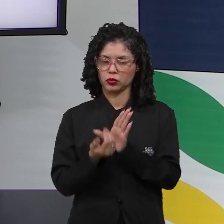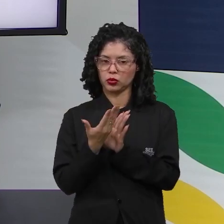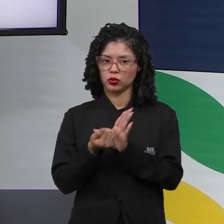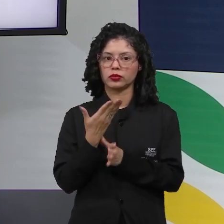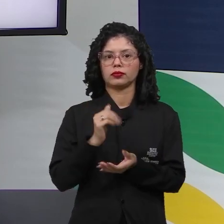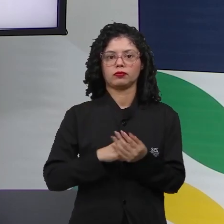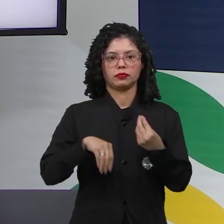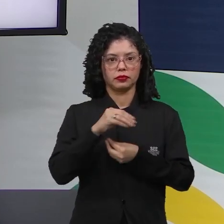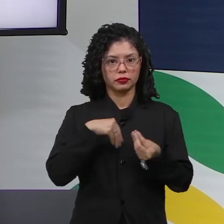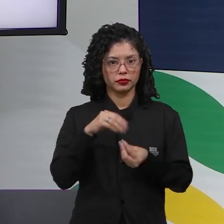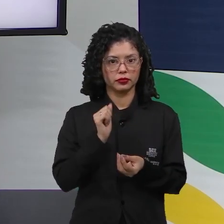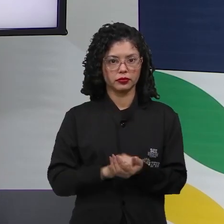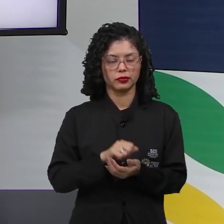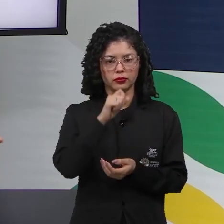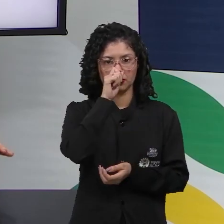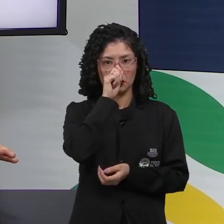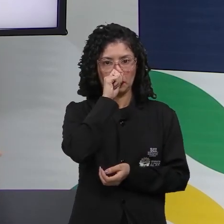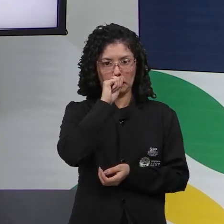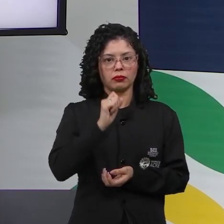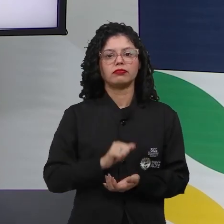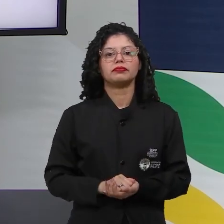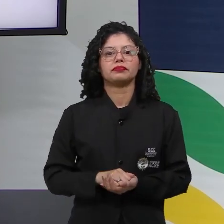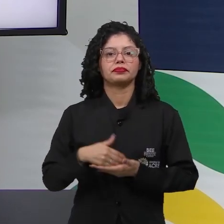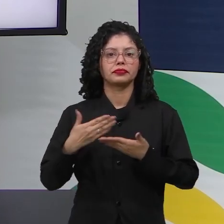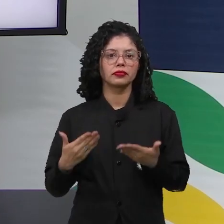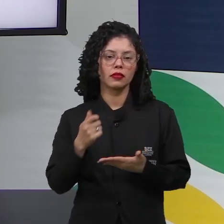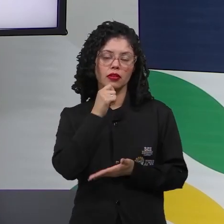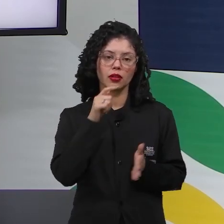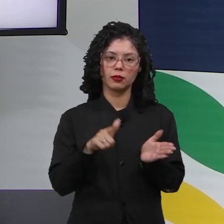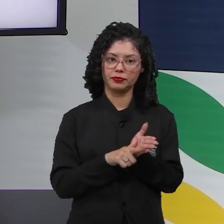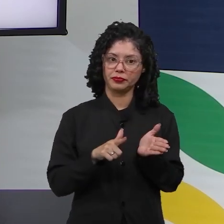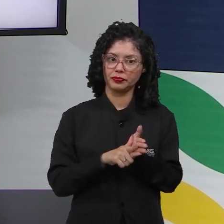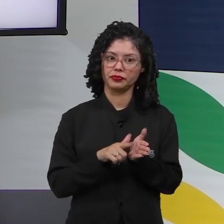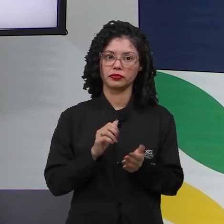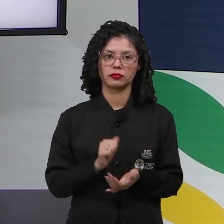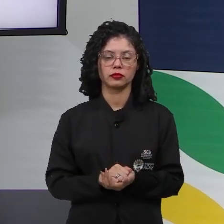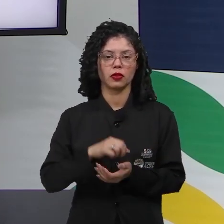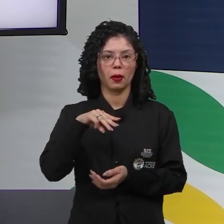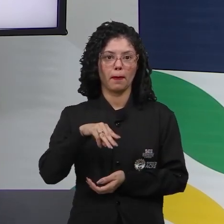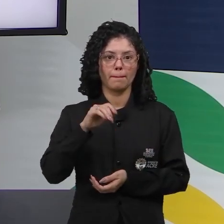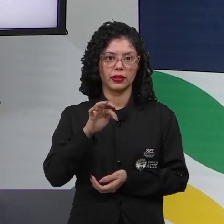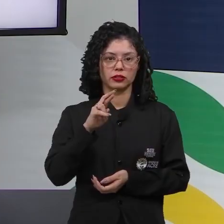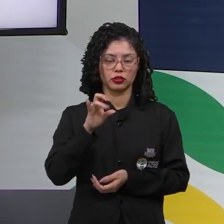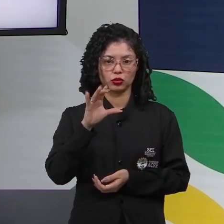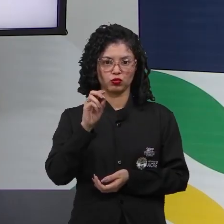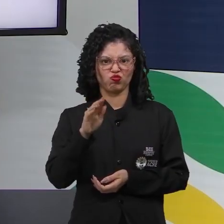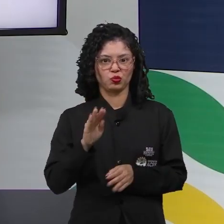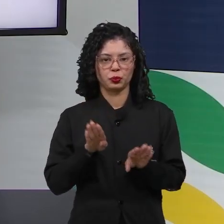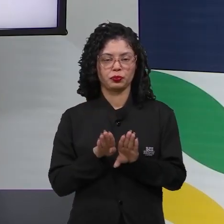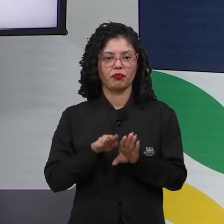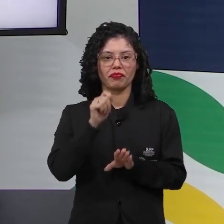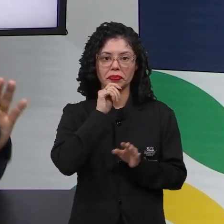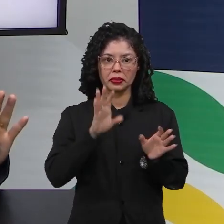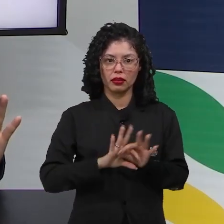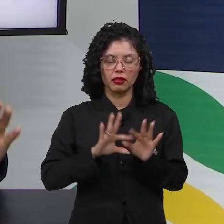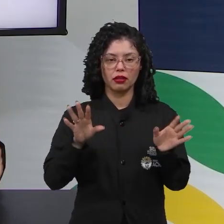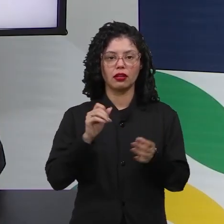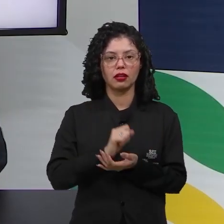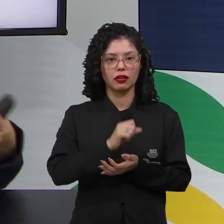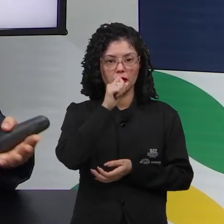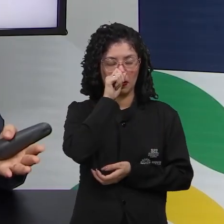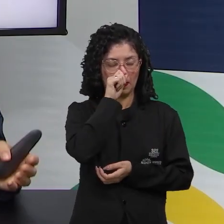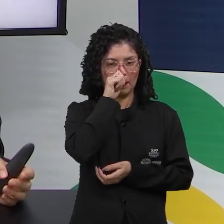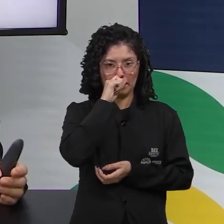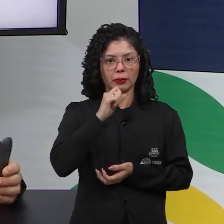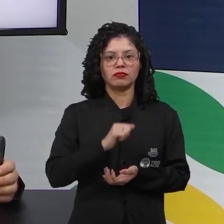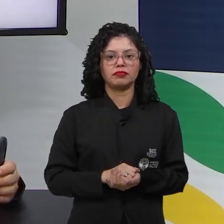uma reação alérgica. Então, esse é o papel ali dos mastócitos, né? De fazer a liberação ali de citocinas que